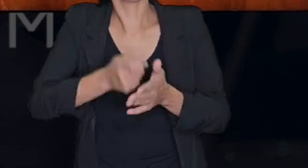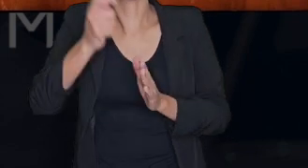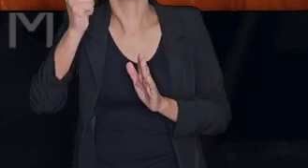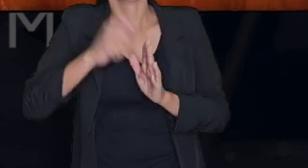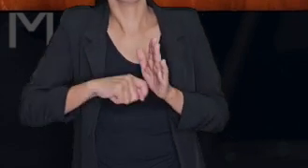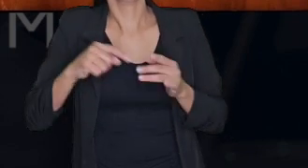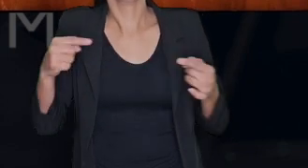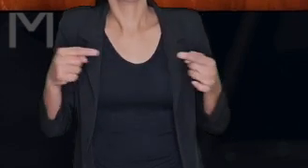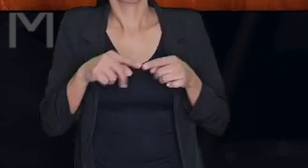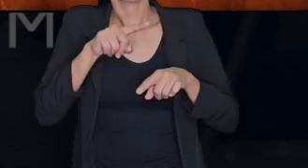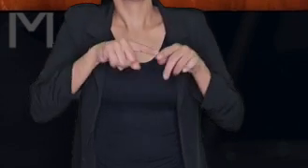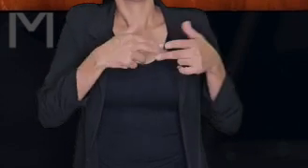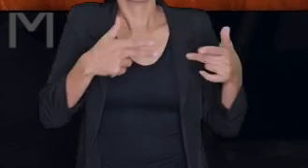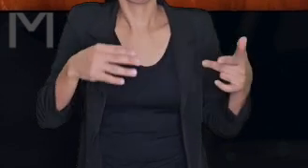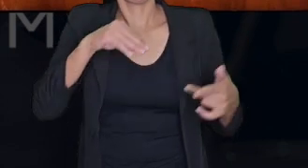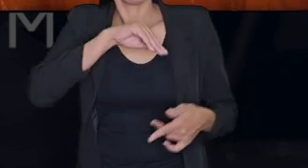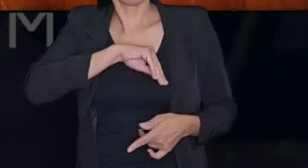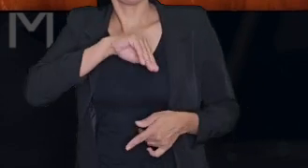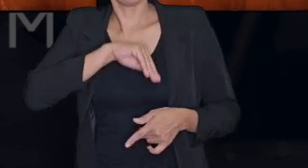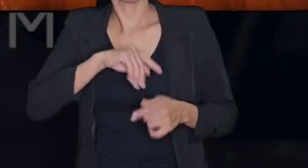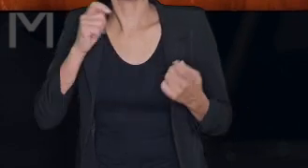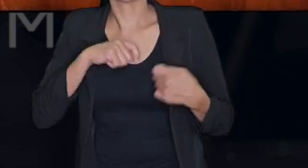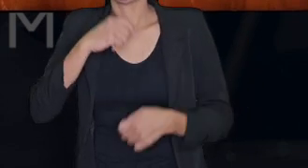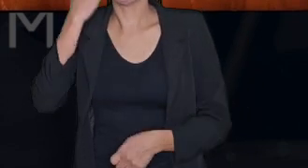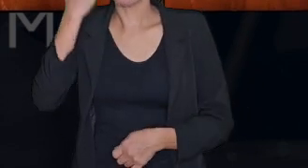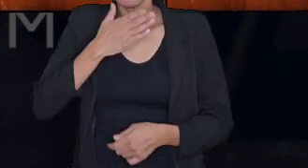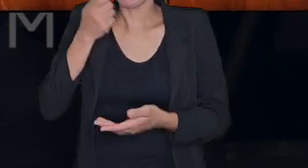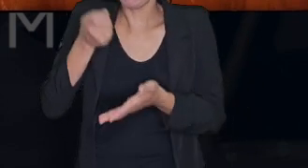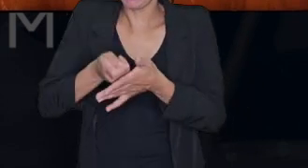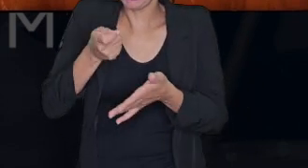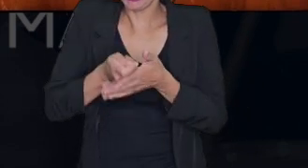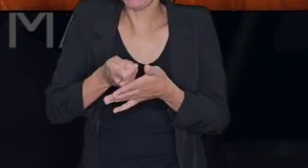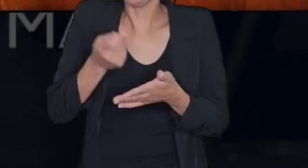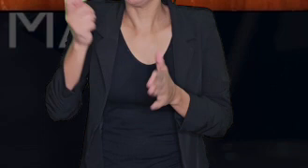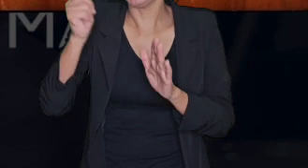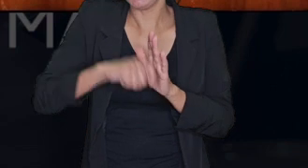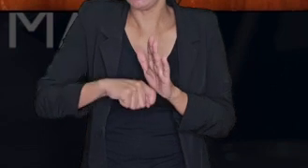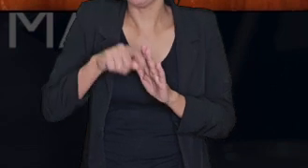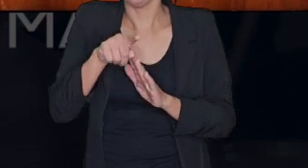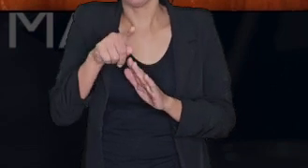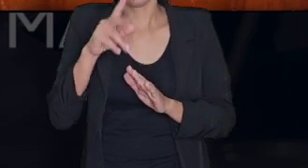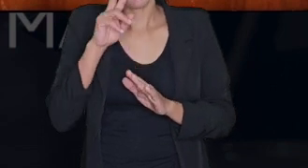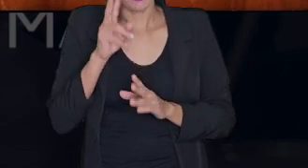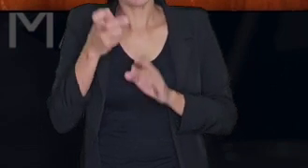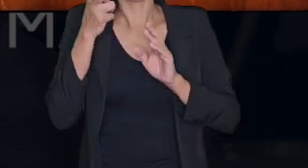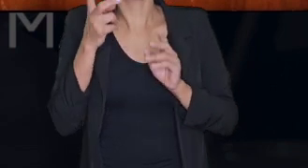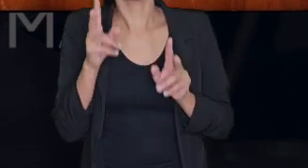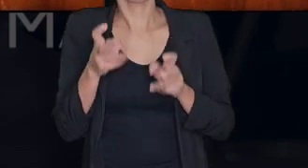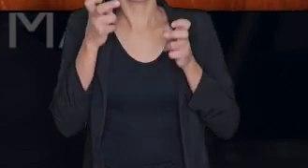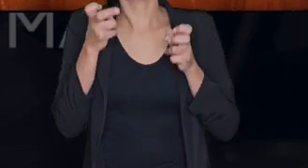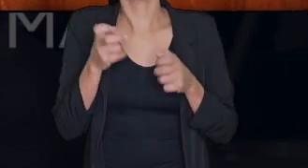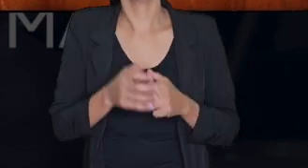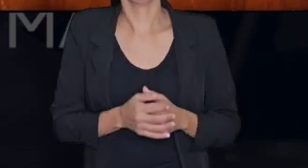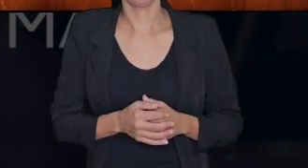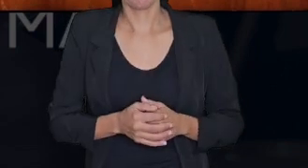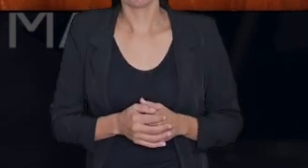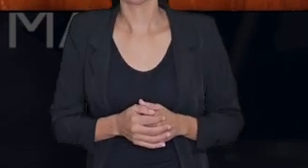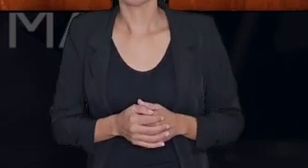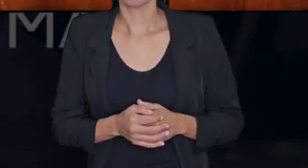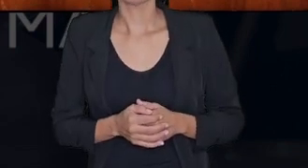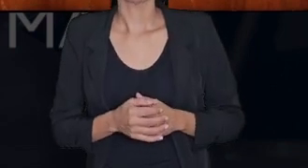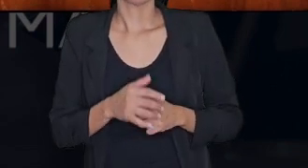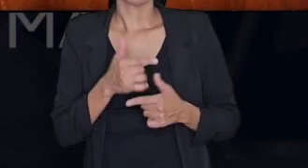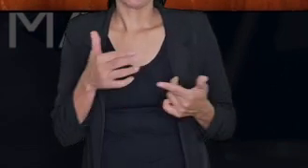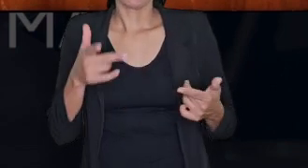ser comprovado, todavia, o pagamento dos tributos relativos aos bens do espólio e às suas rendas. Show de bola. É isso que tem que